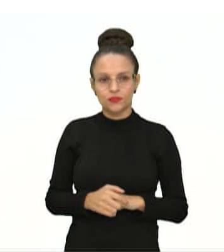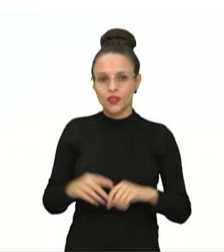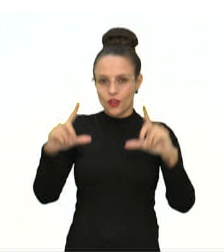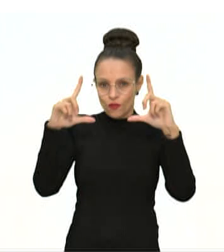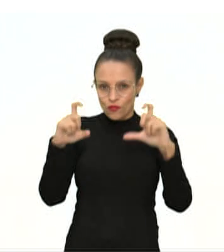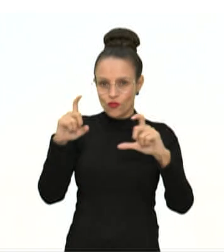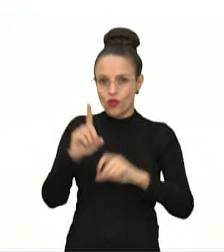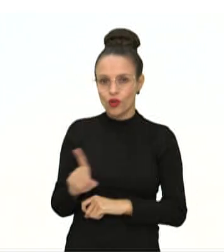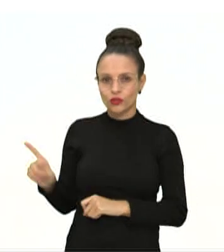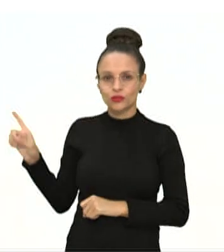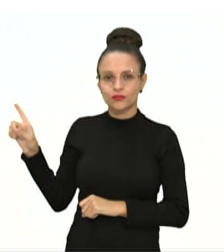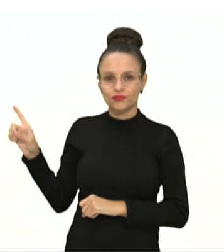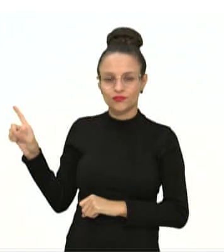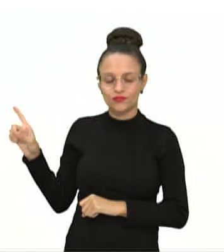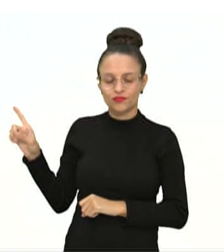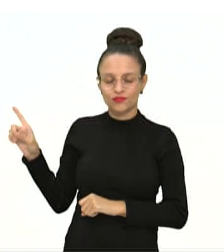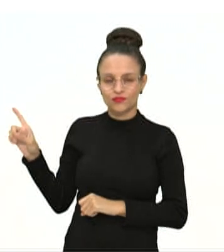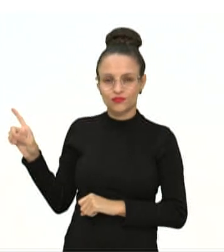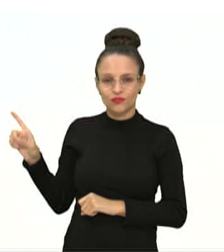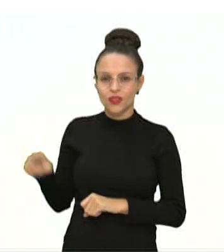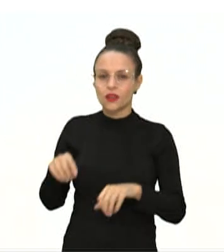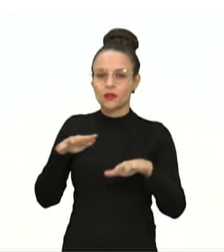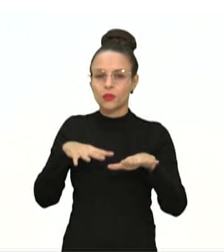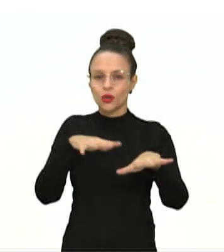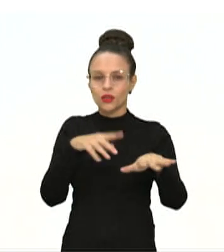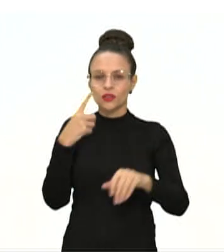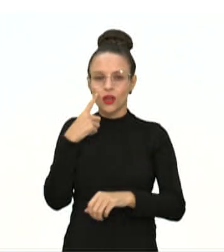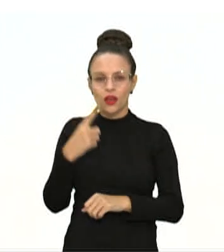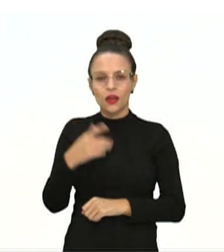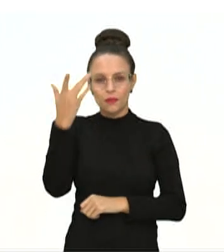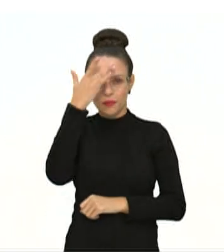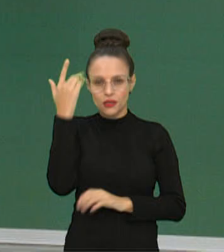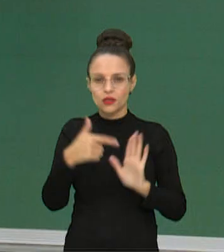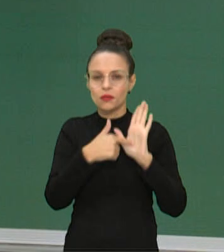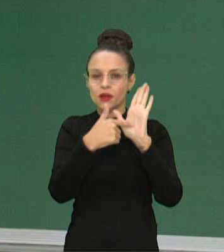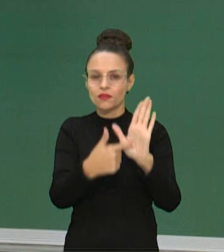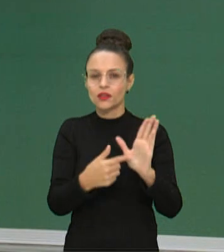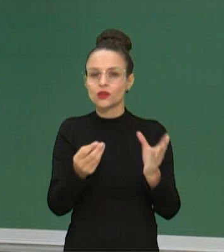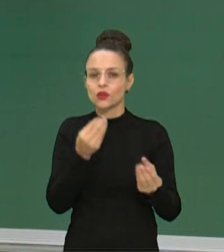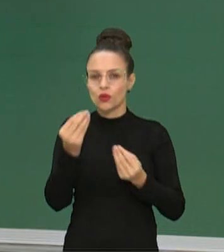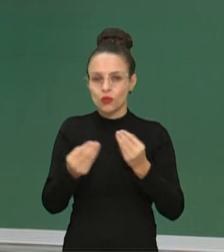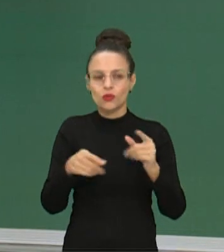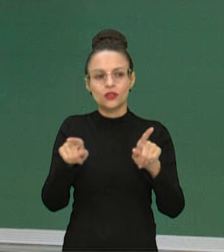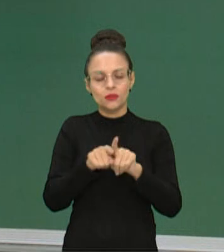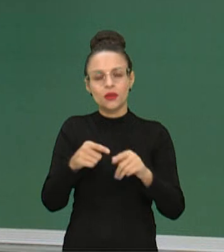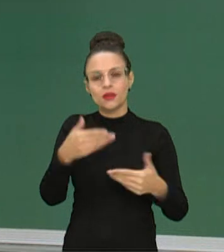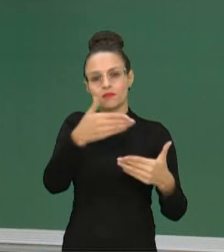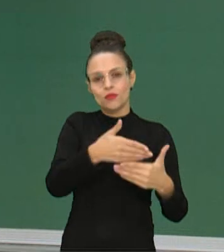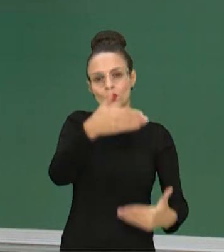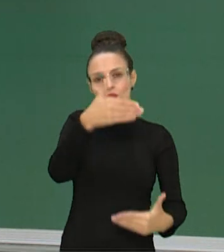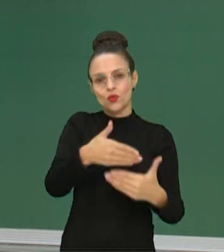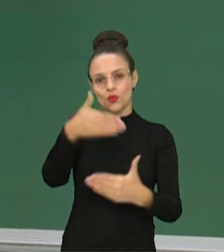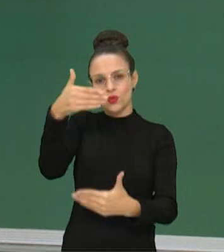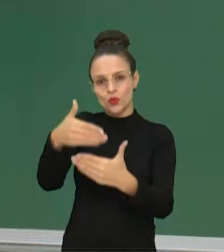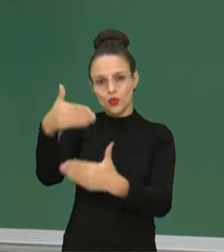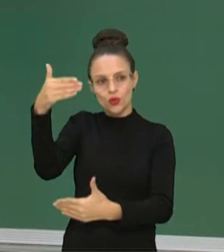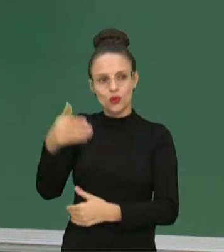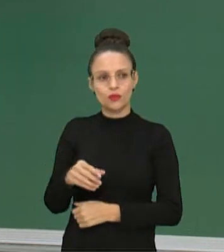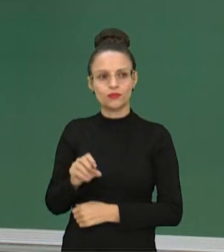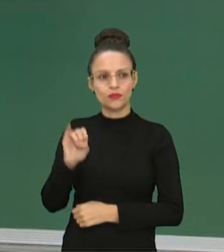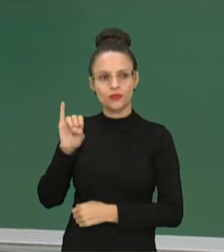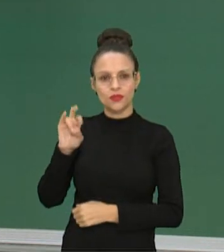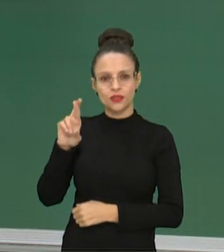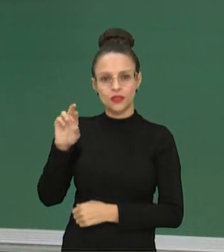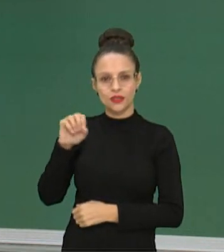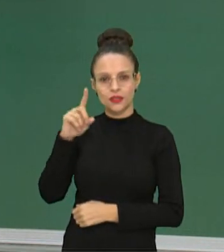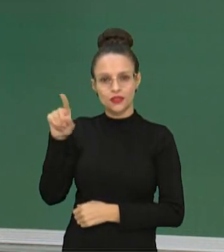que é comum andar nas ruas e ver esse protesto. Veja que as pessoas se manifestam por meio também dos muros, né? Ira não é a nossa